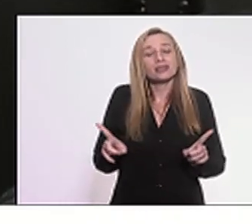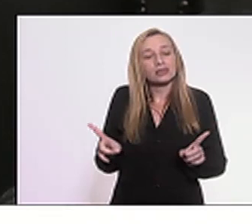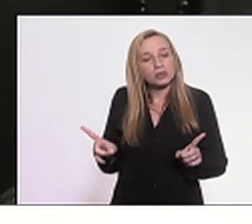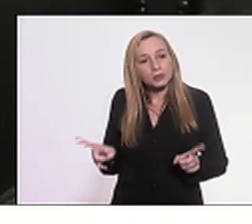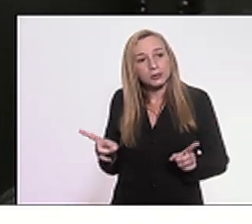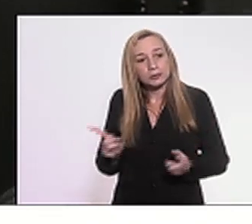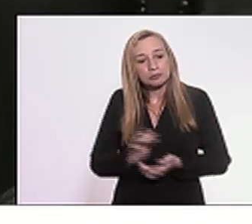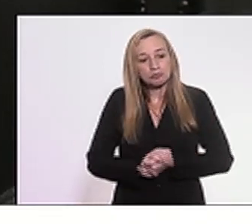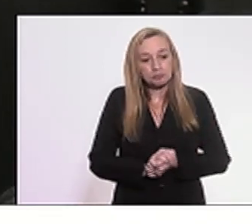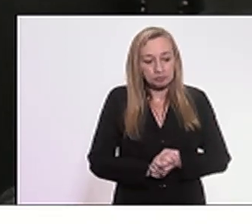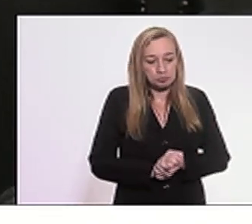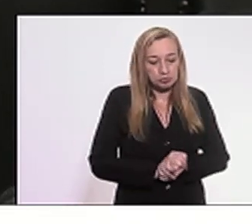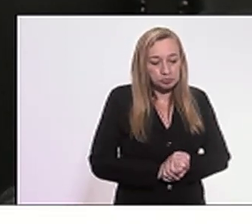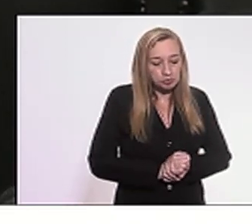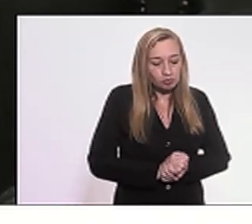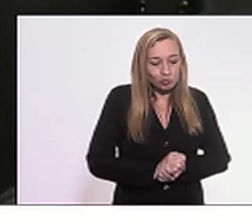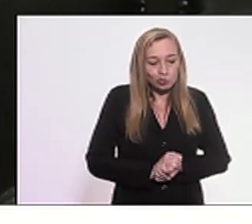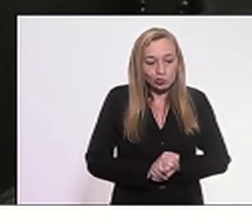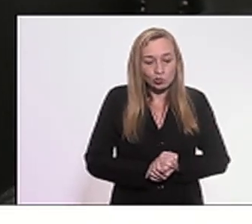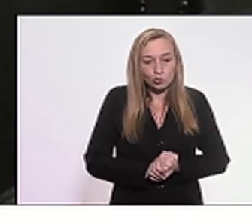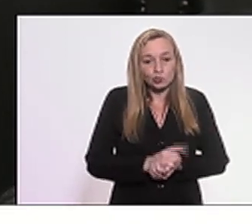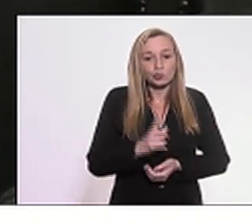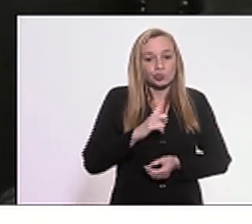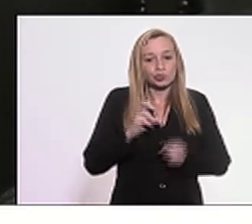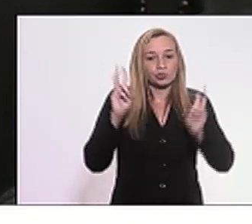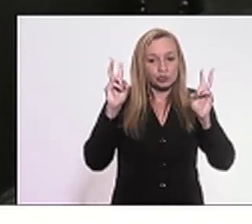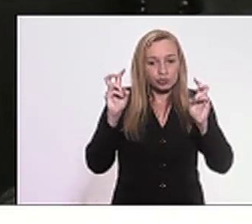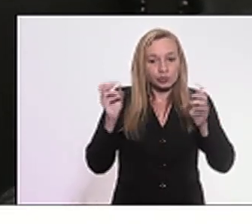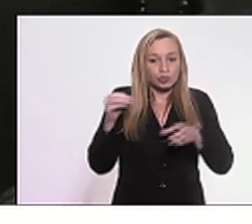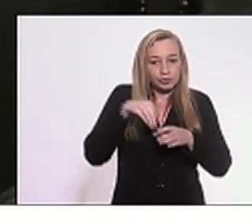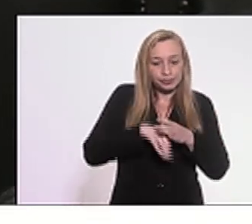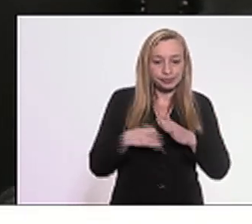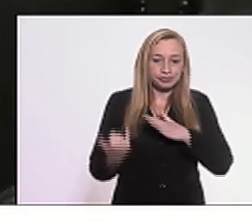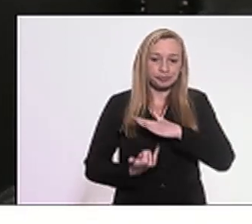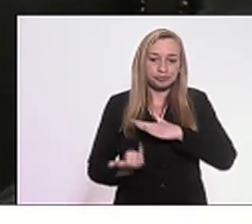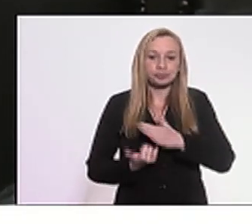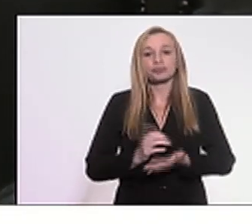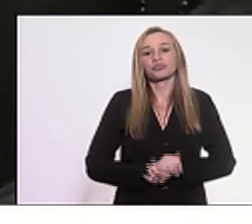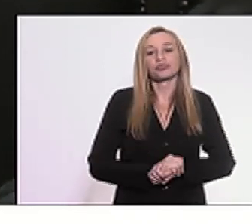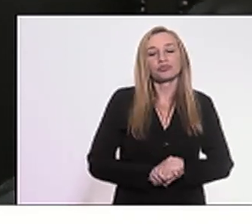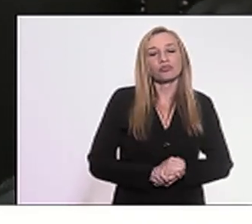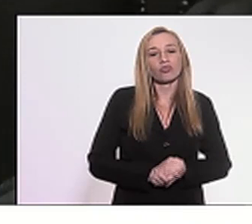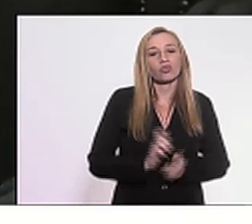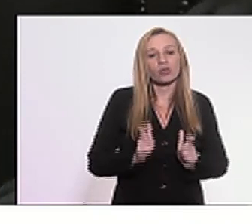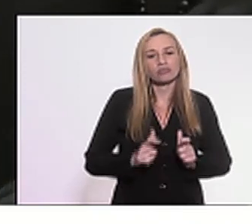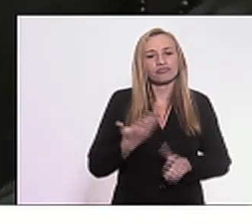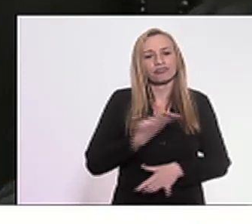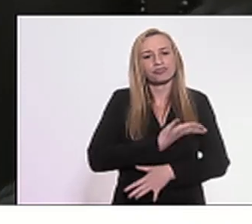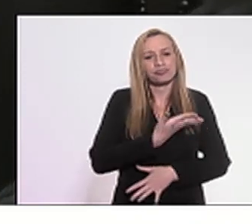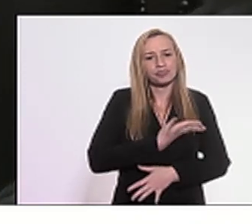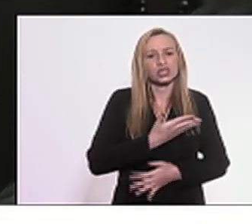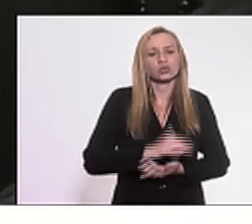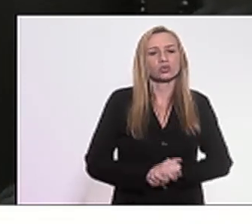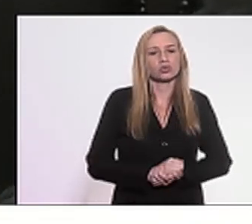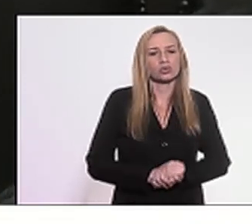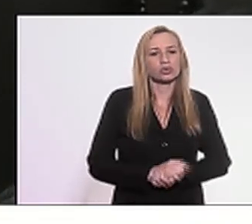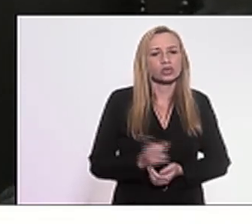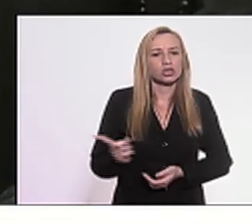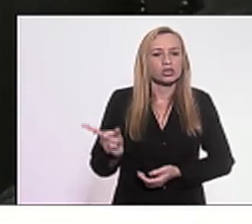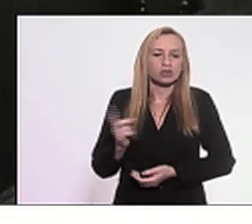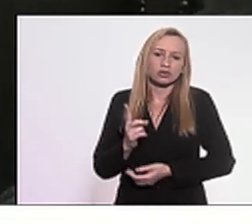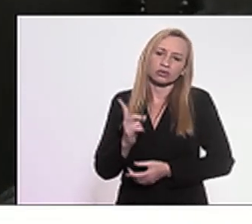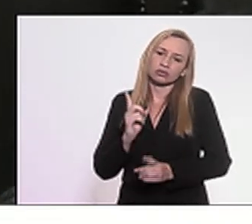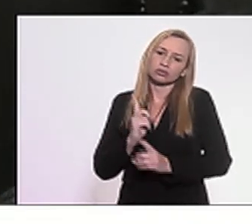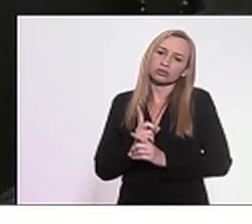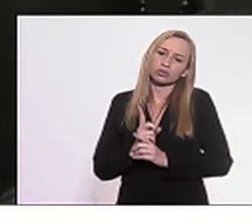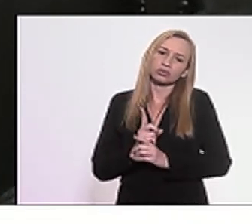Mas, assim, eu tenho casos dentro da instituição onde colegas, né, vieram ao meu